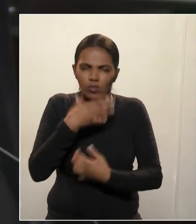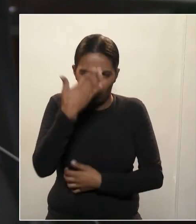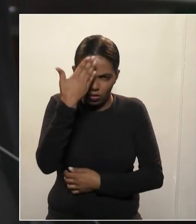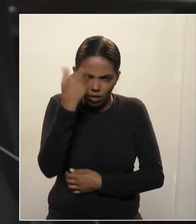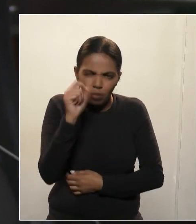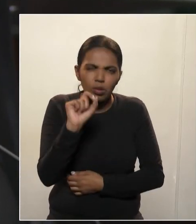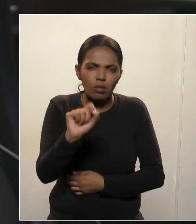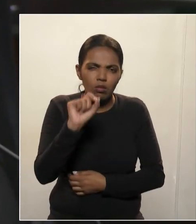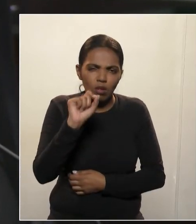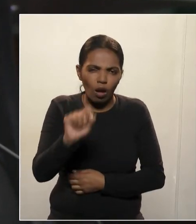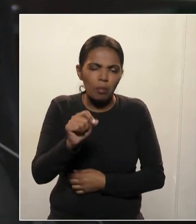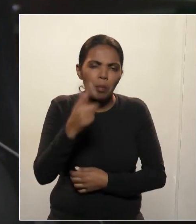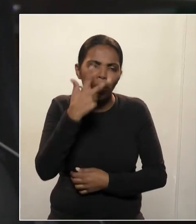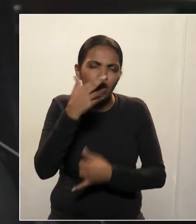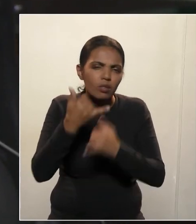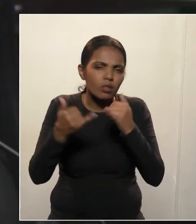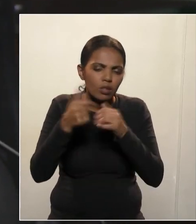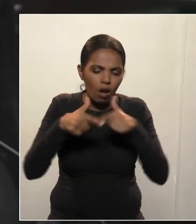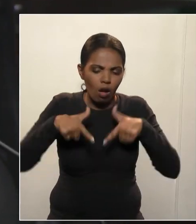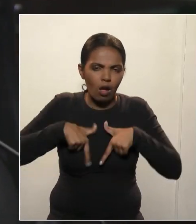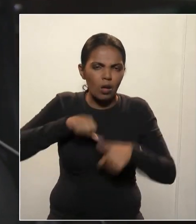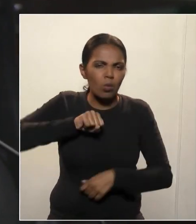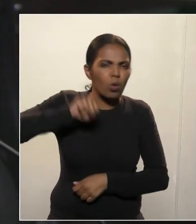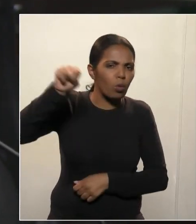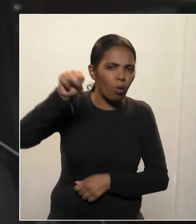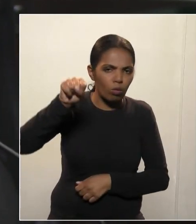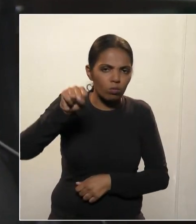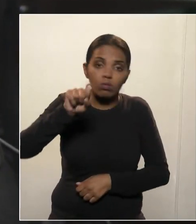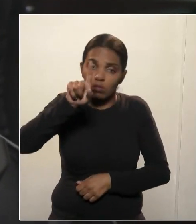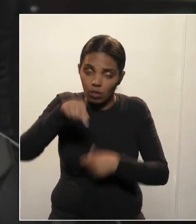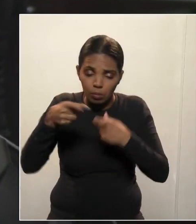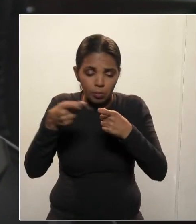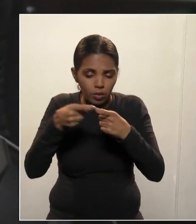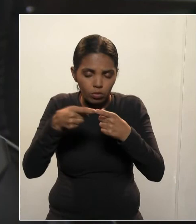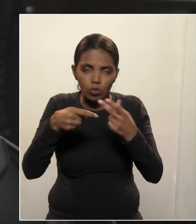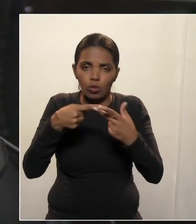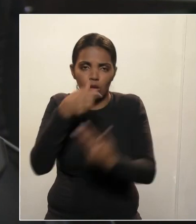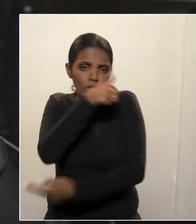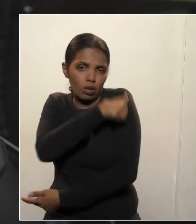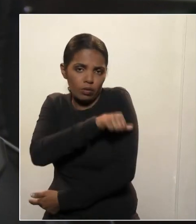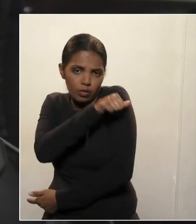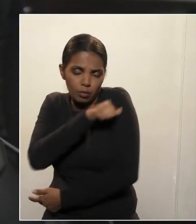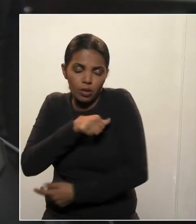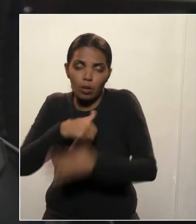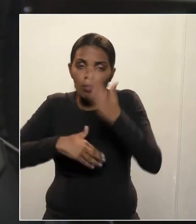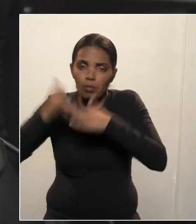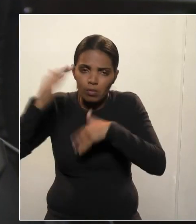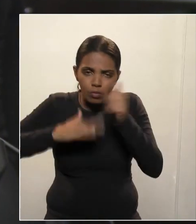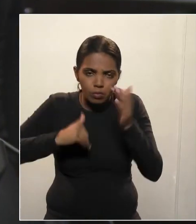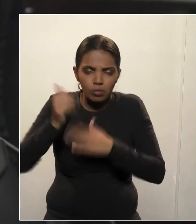desse troço todo? Os médicos, as enfermeiras e os profissionais de saúde. Principalmente aqueles